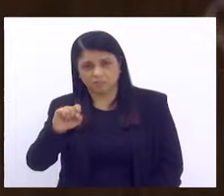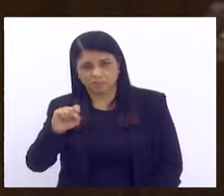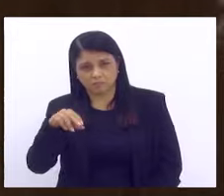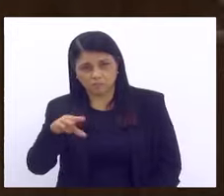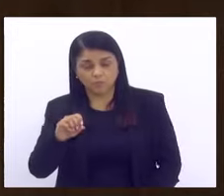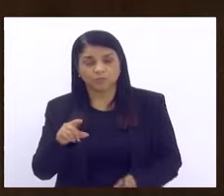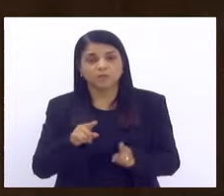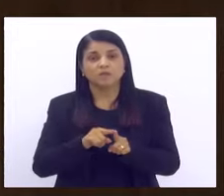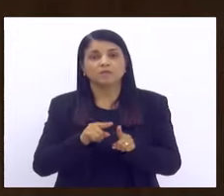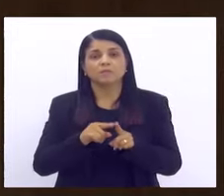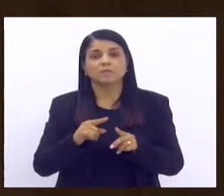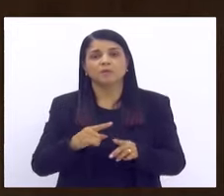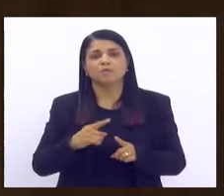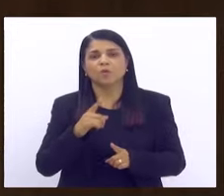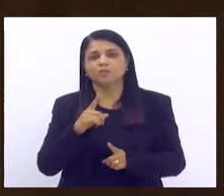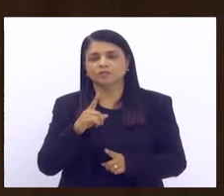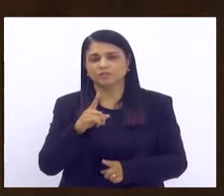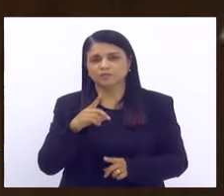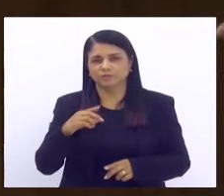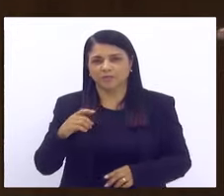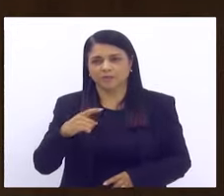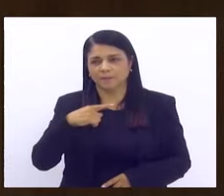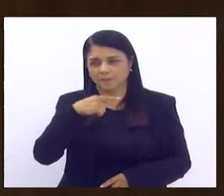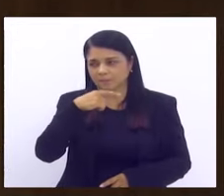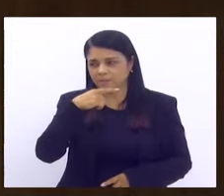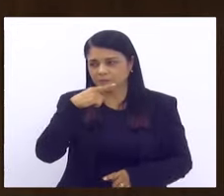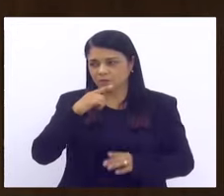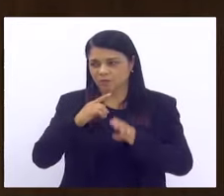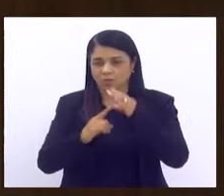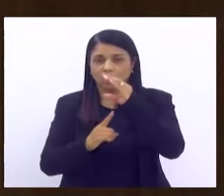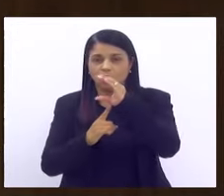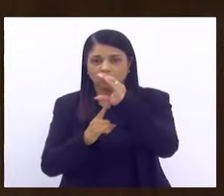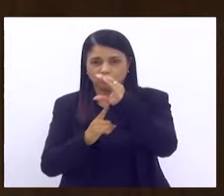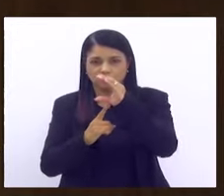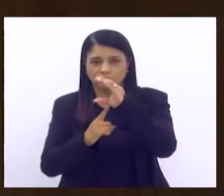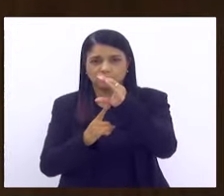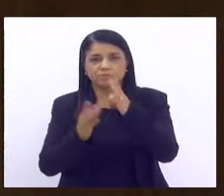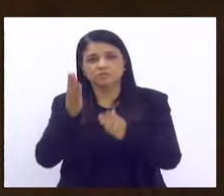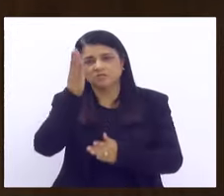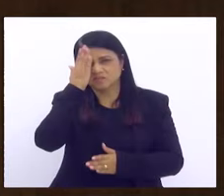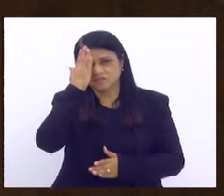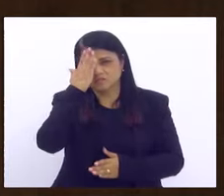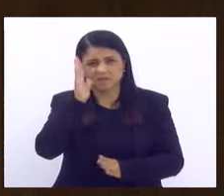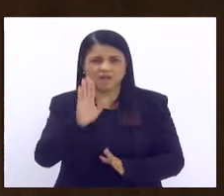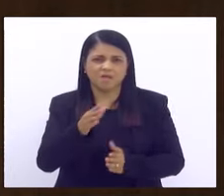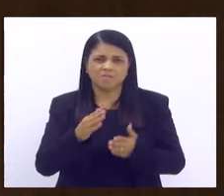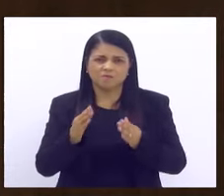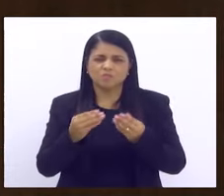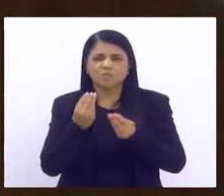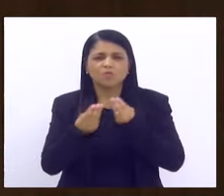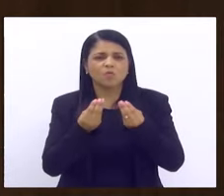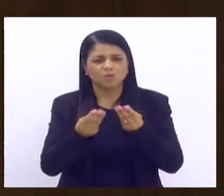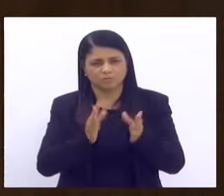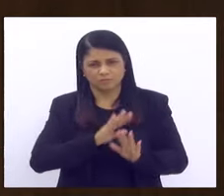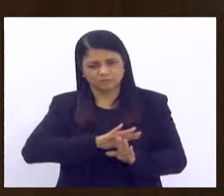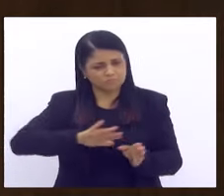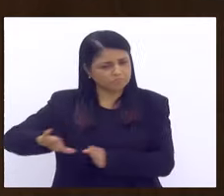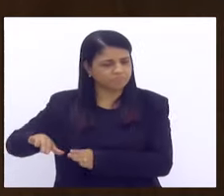duas pragas ideológicas que já foram responsáveis pela morte de mais de 100 milhões de